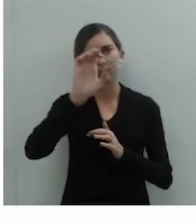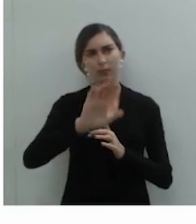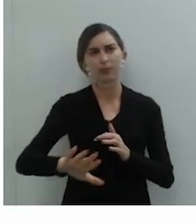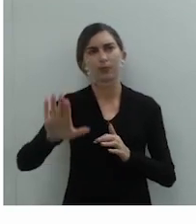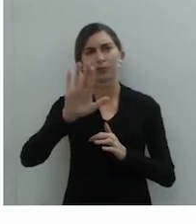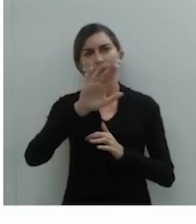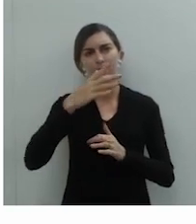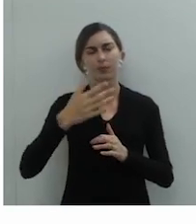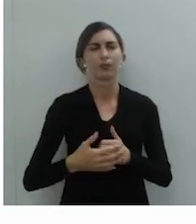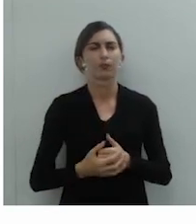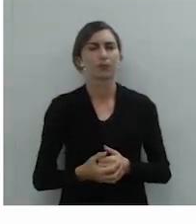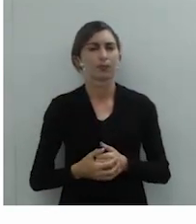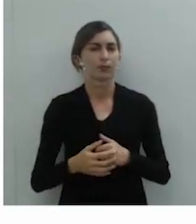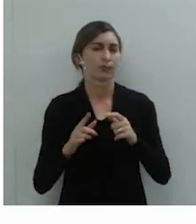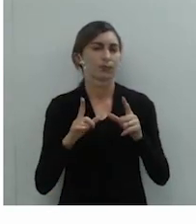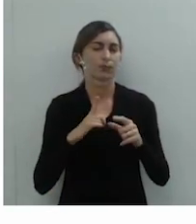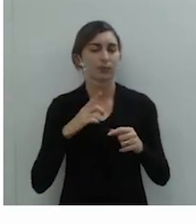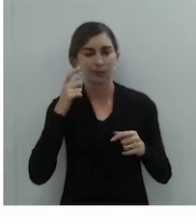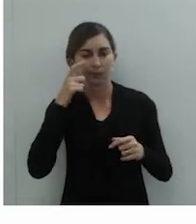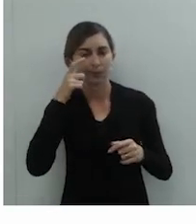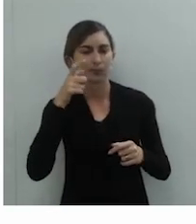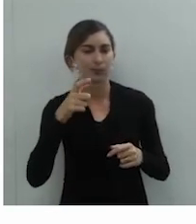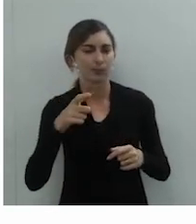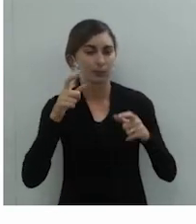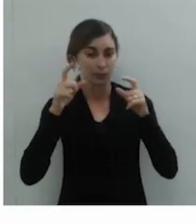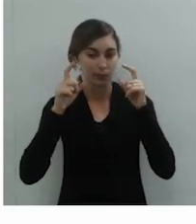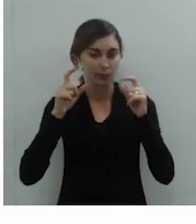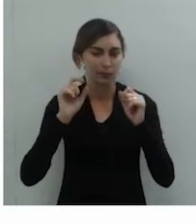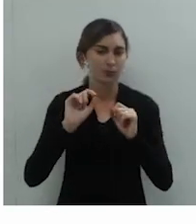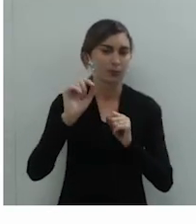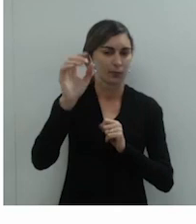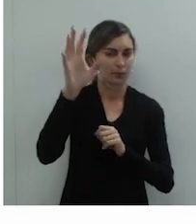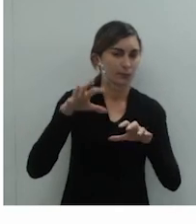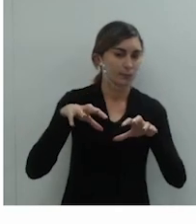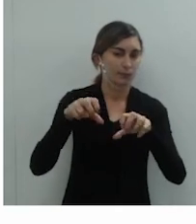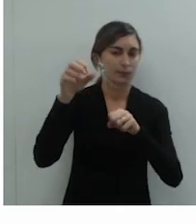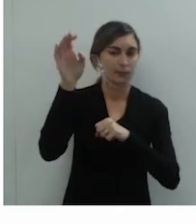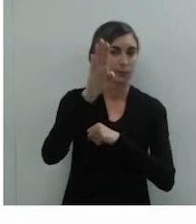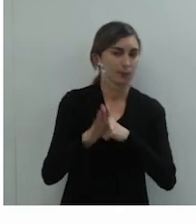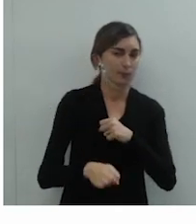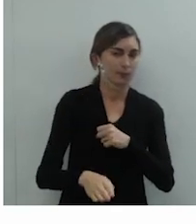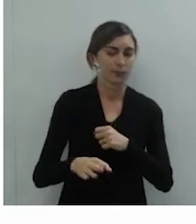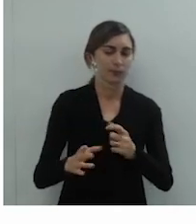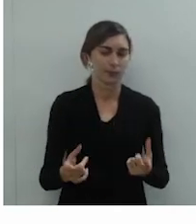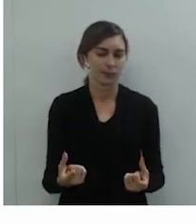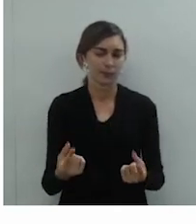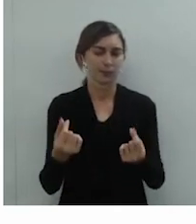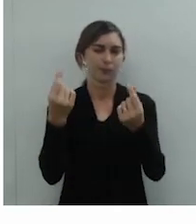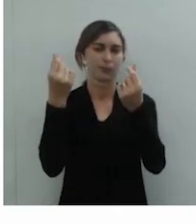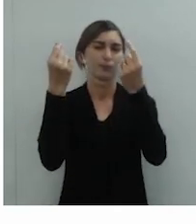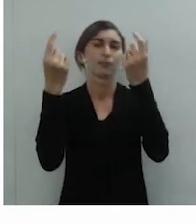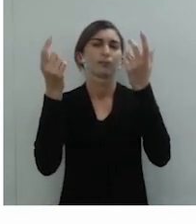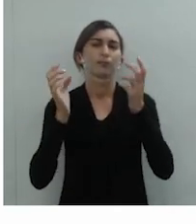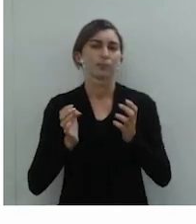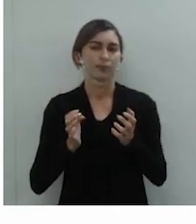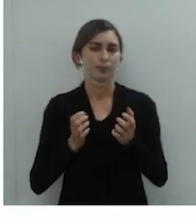a Europa, ela estava de olho no Brasil, nas suas riquezas